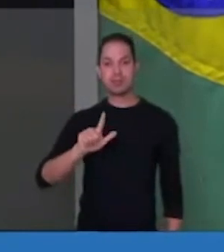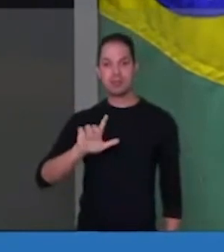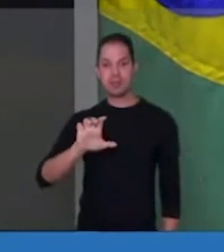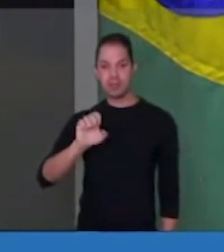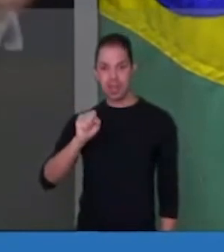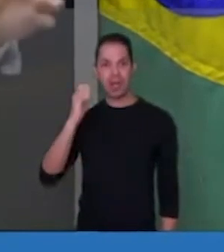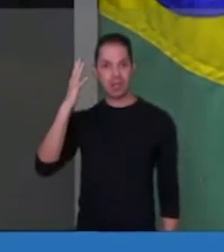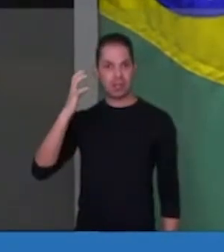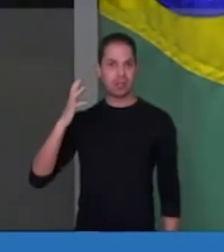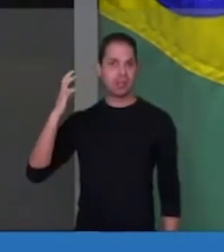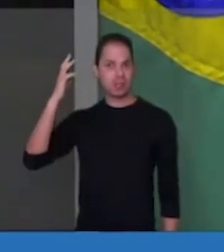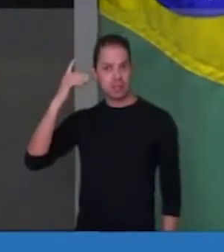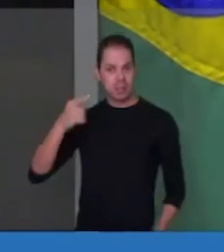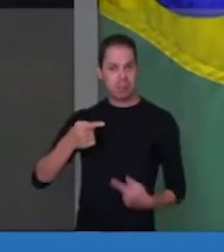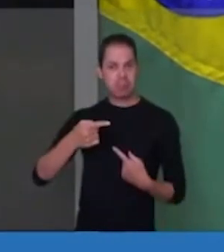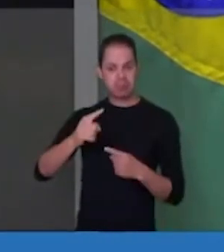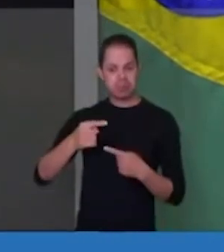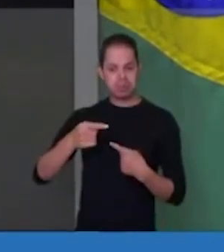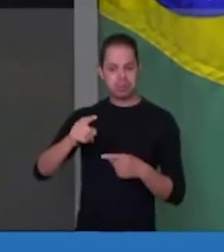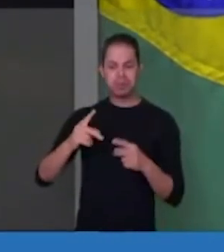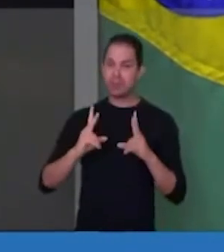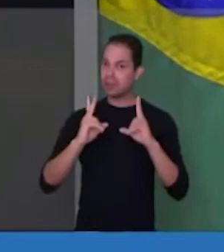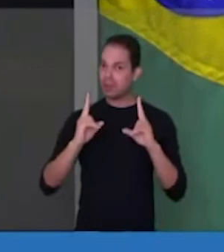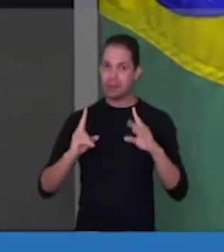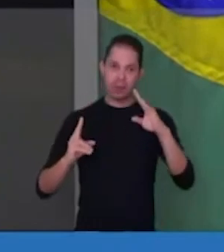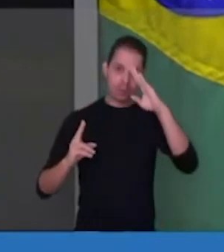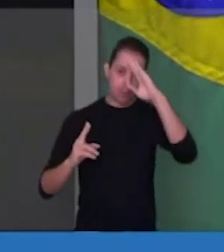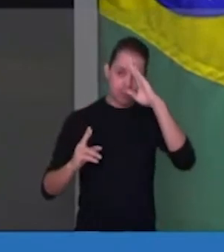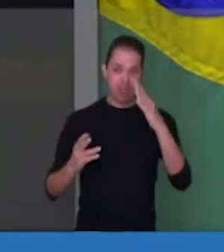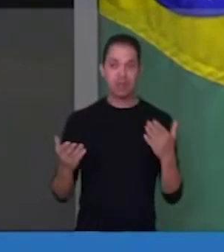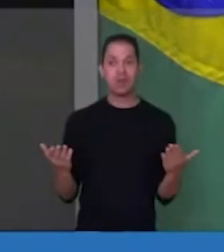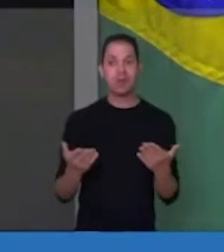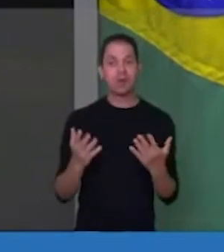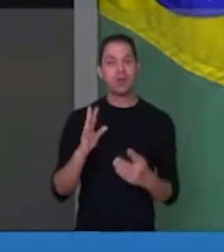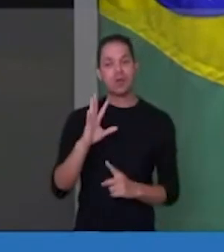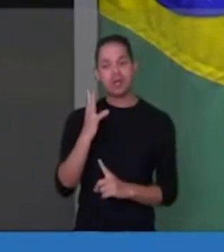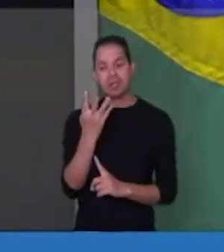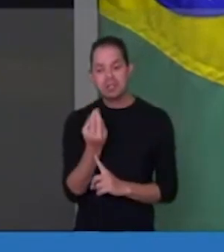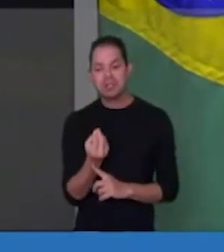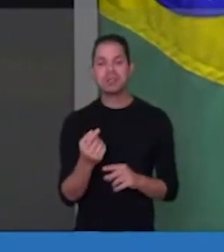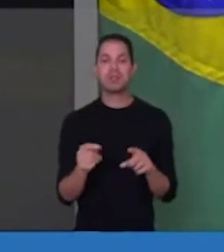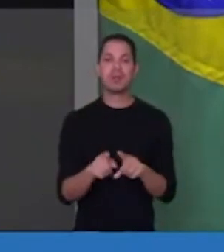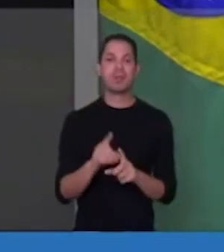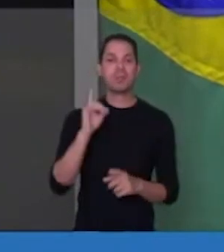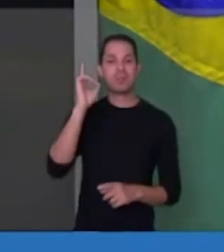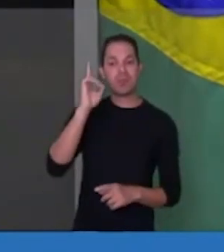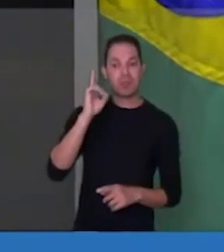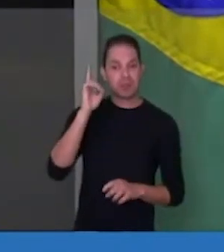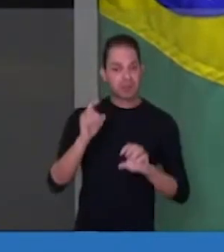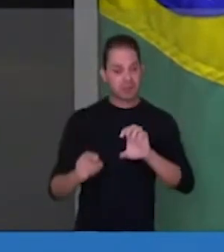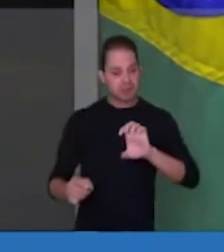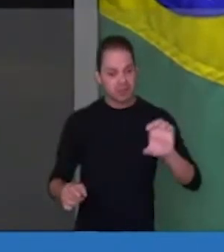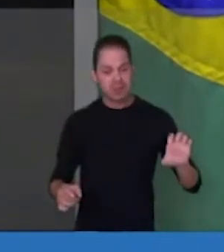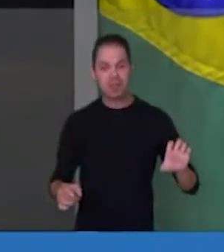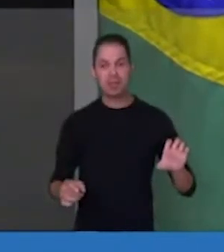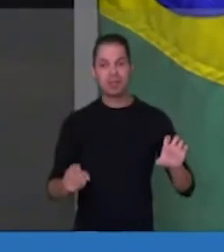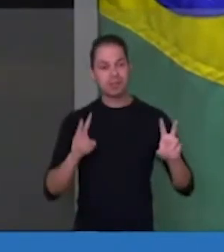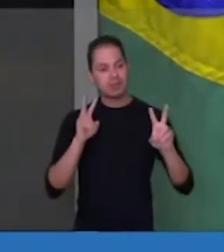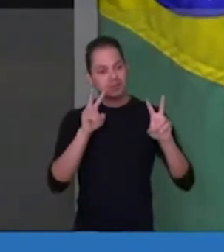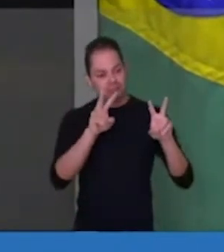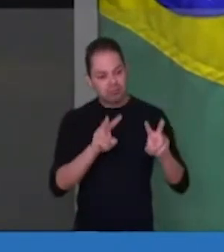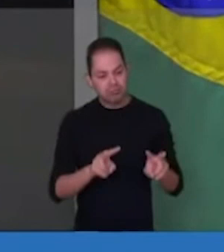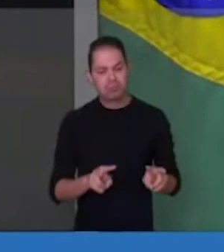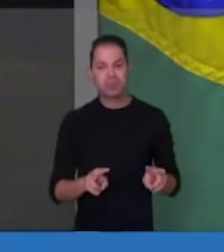lugar, assim também como o Bolsonaro. E hoje, os artistas, os deputados aqui de esquerda, que os vejo aqui,